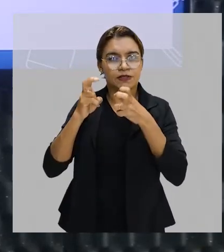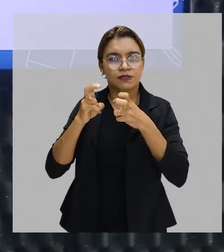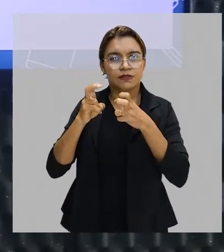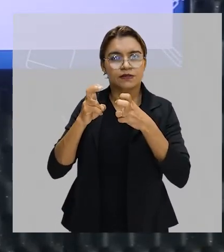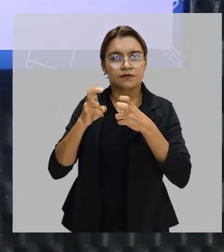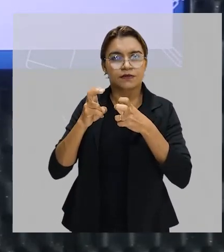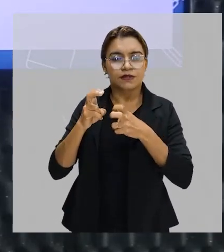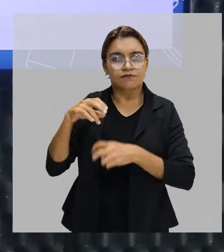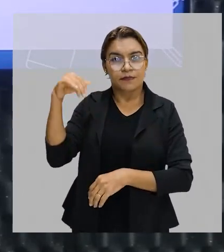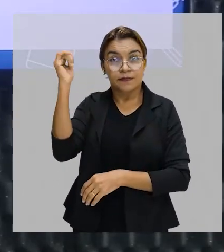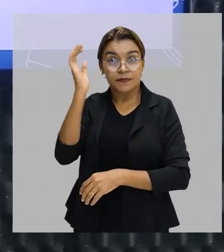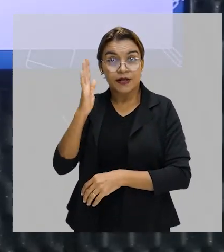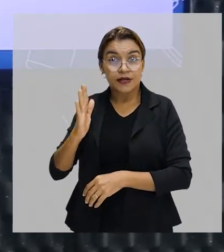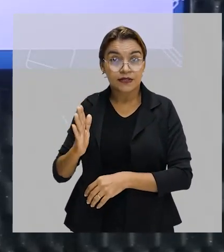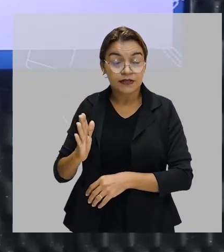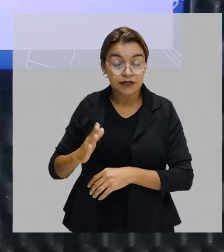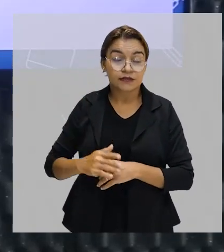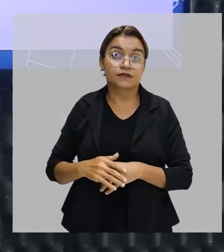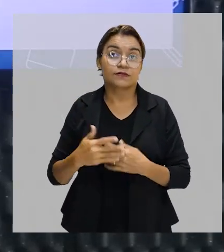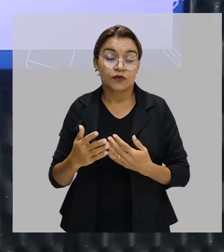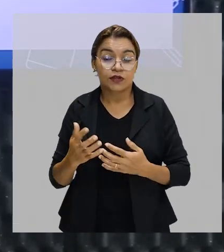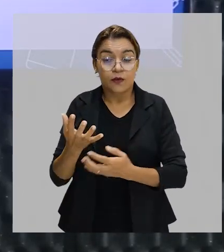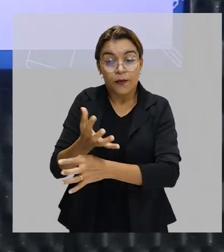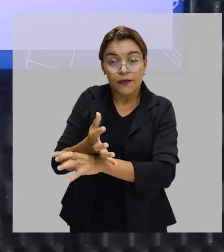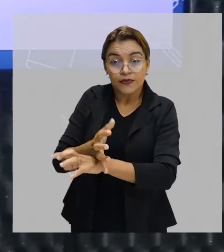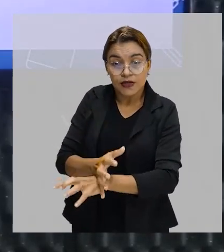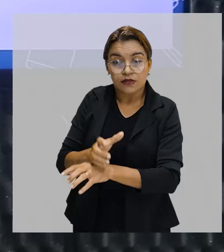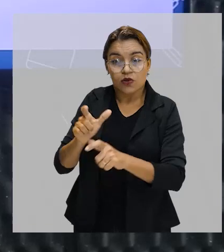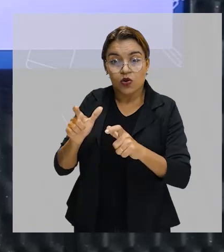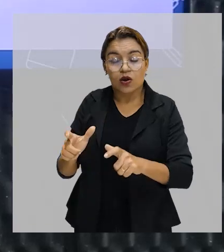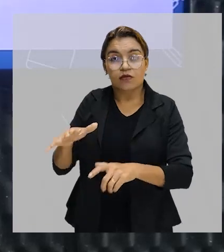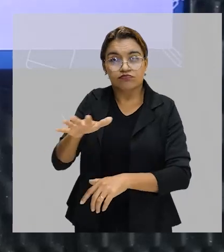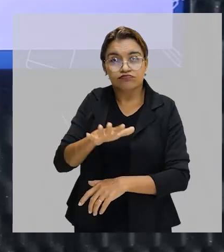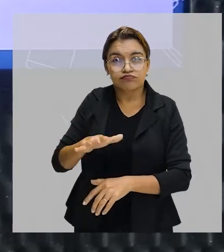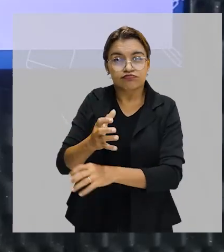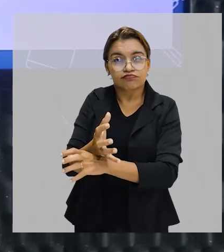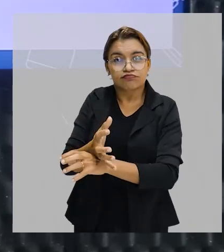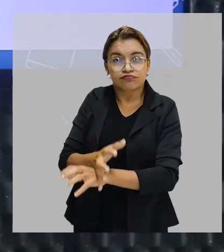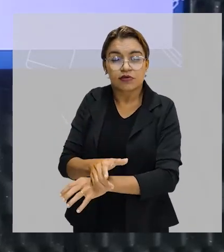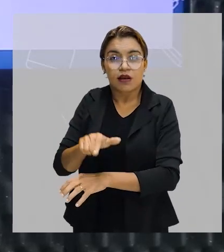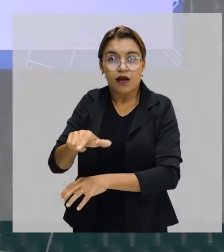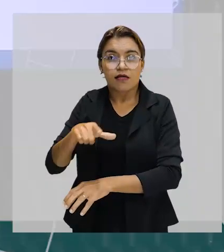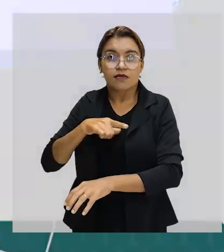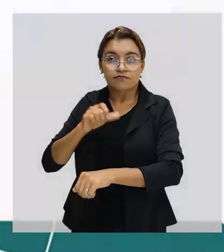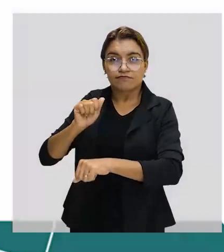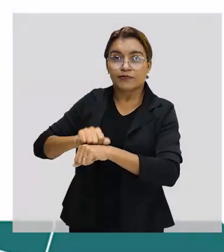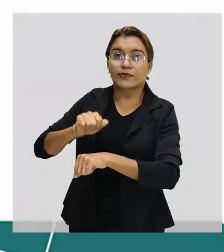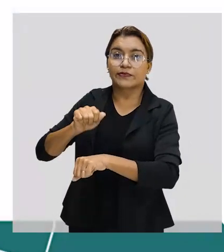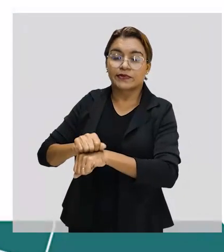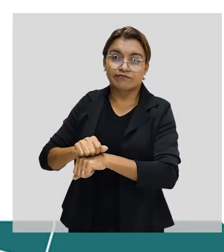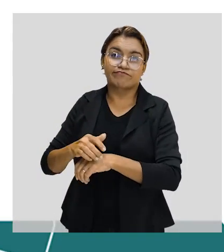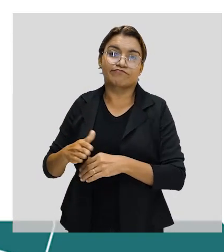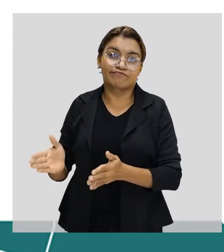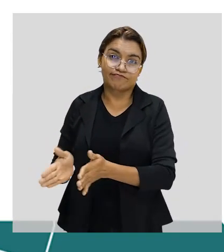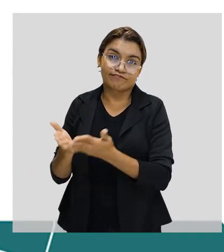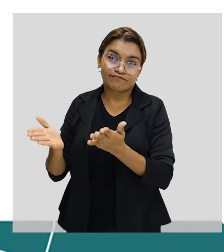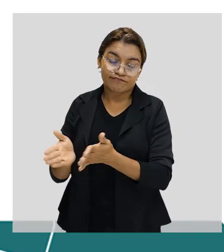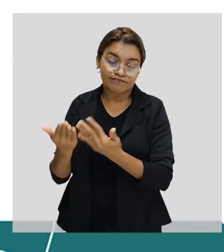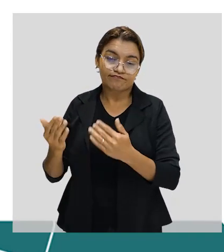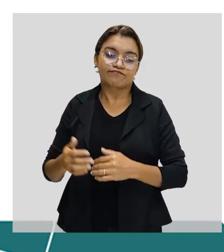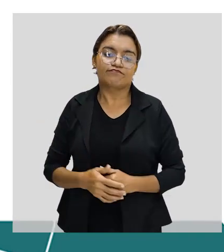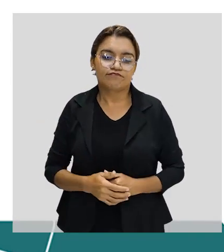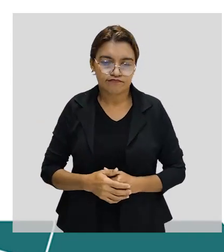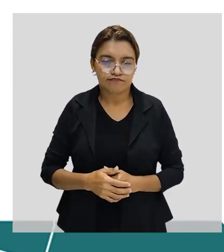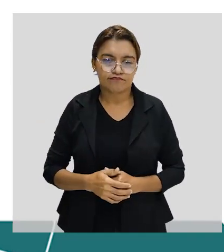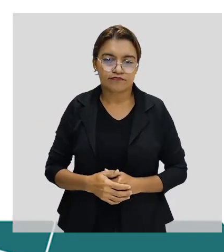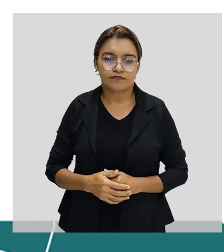que o sertão fica em evidência, o interior do Brasil, tá bom? A pobreza, a miséria. Olha só,